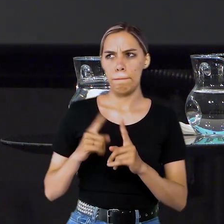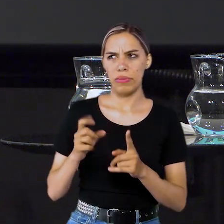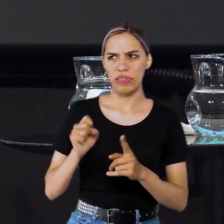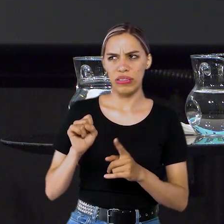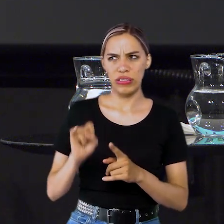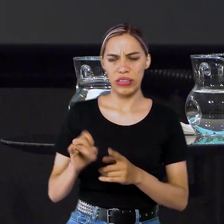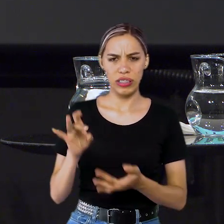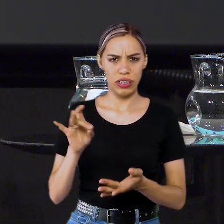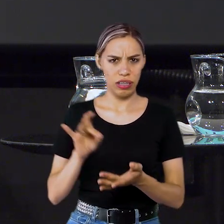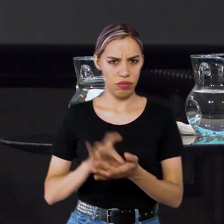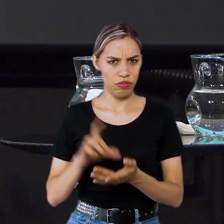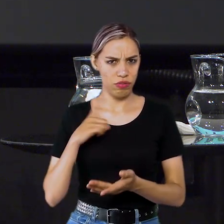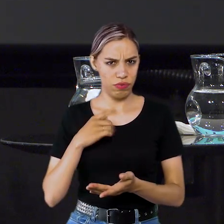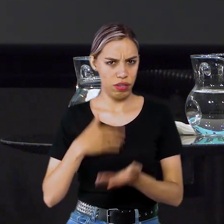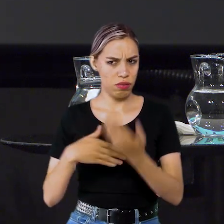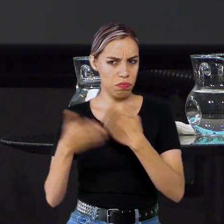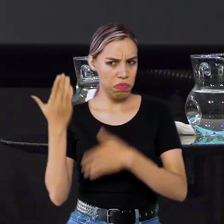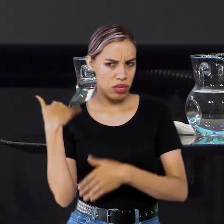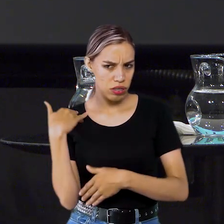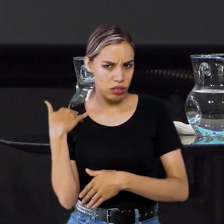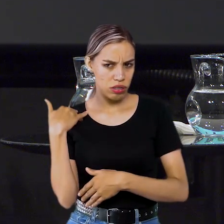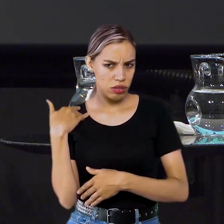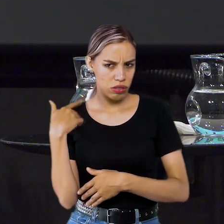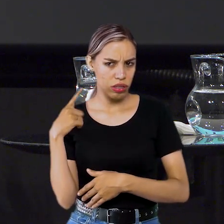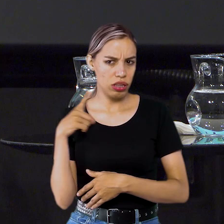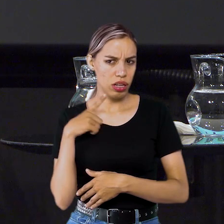no passado, existiria hoje,